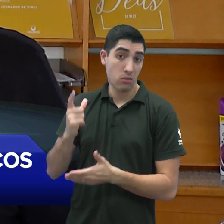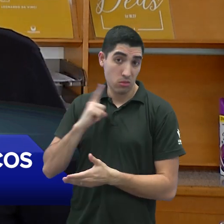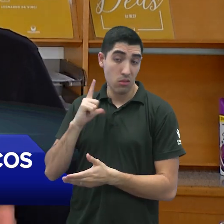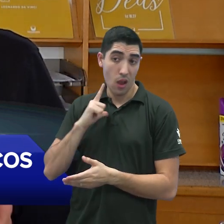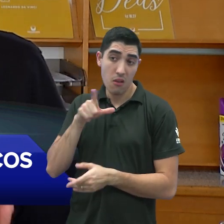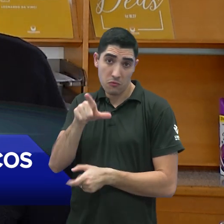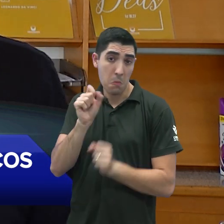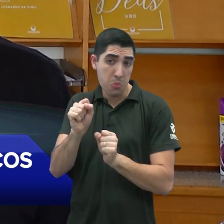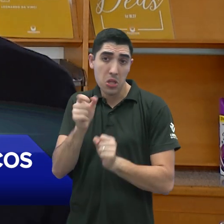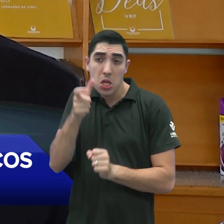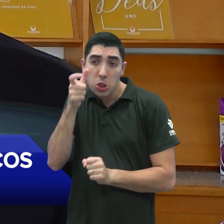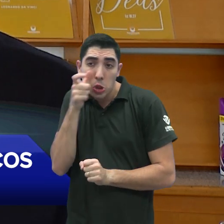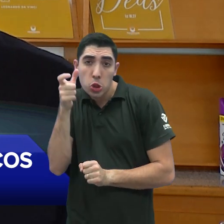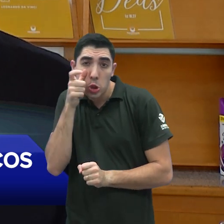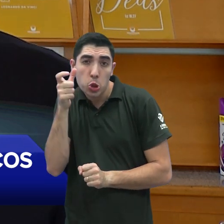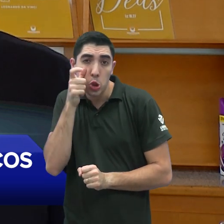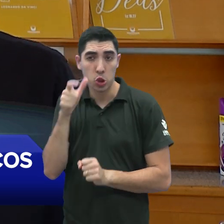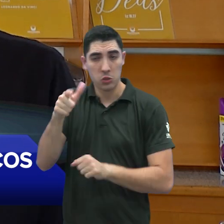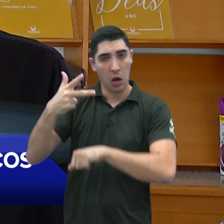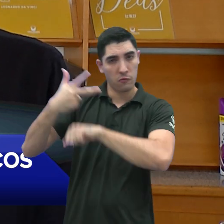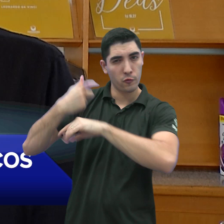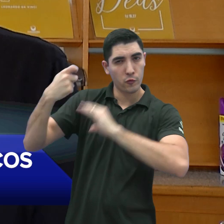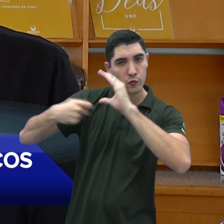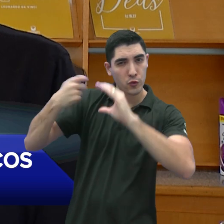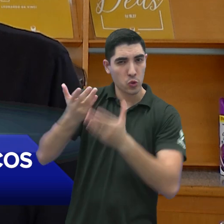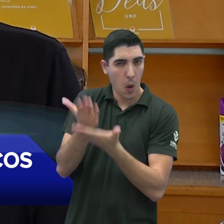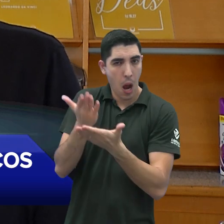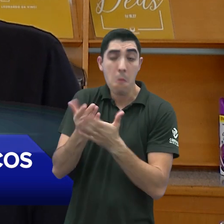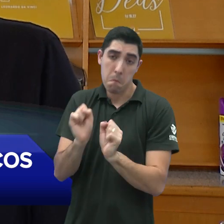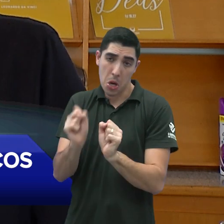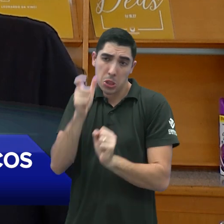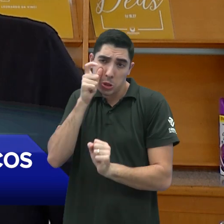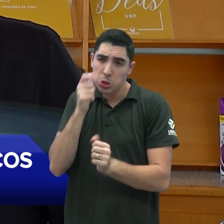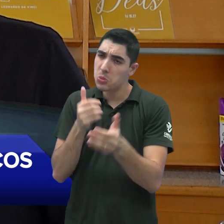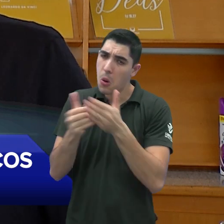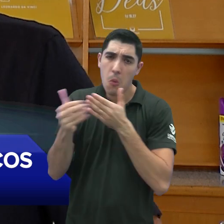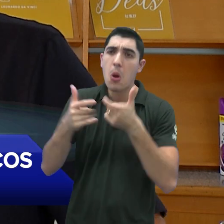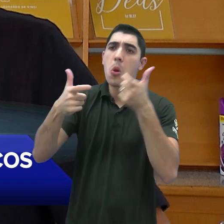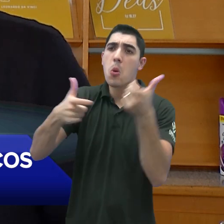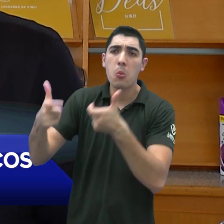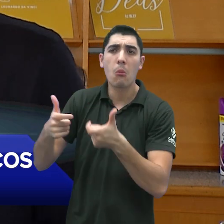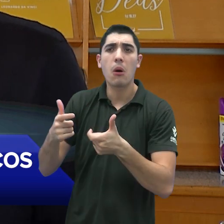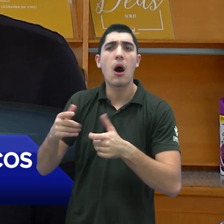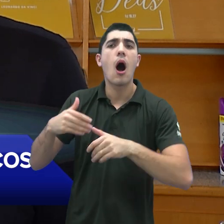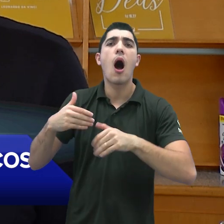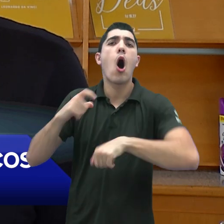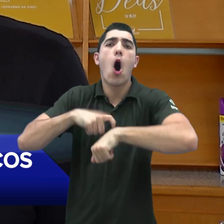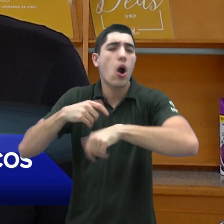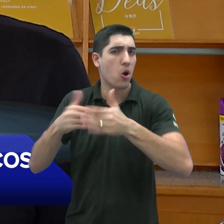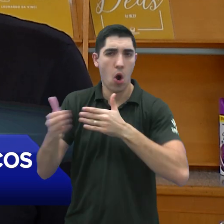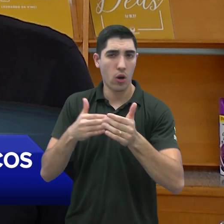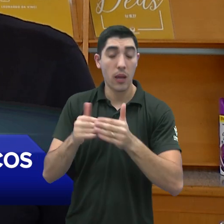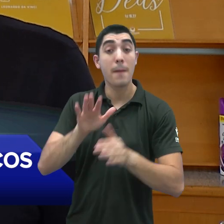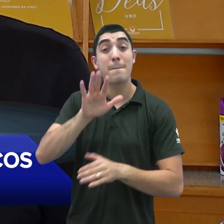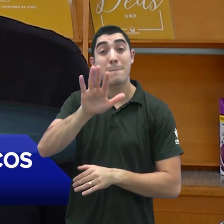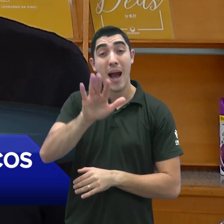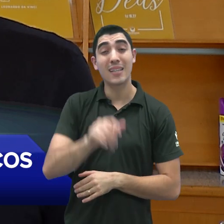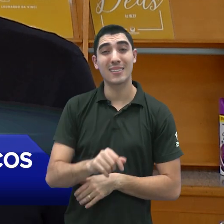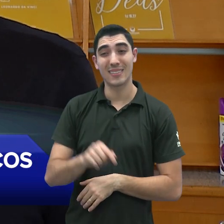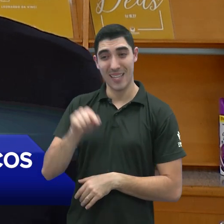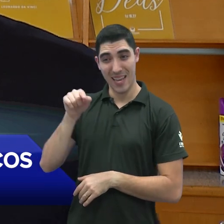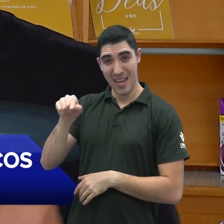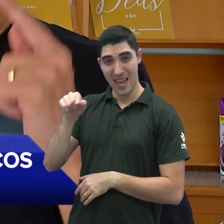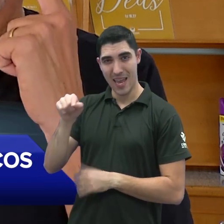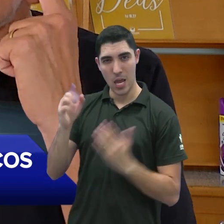dele? Você assiste quantas vezes você quiser, aonde você quiser, e como você quiser, né? Só que essa